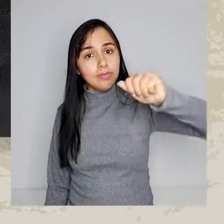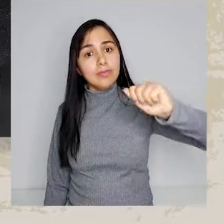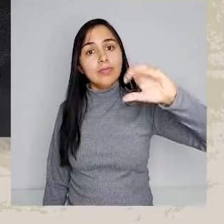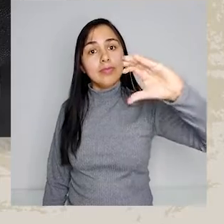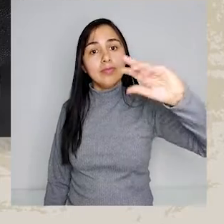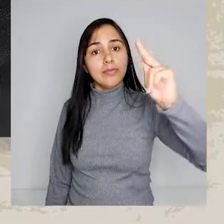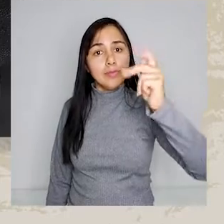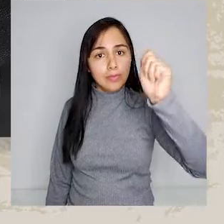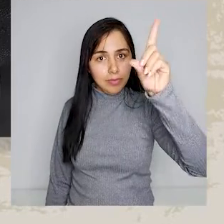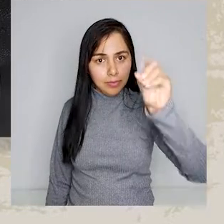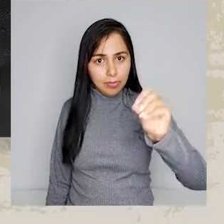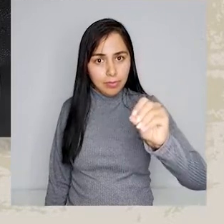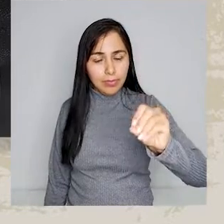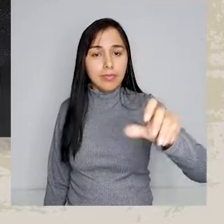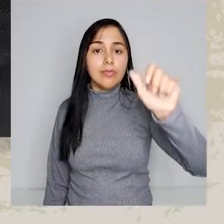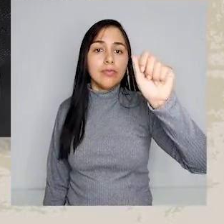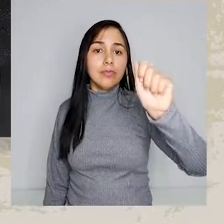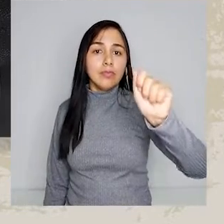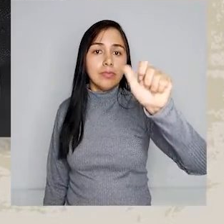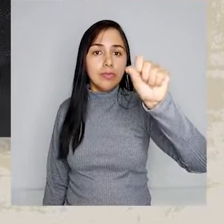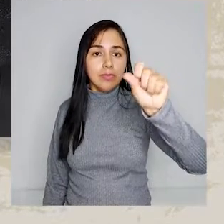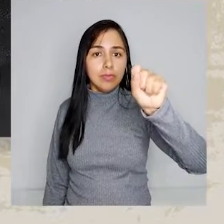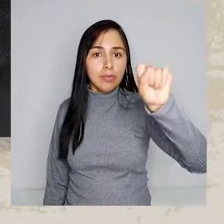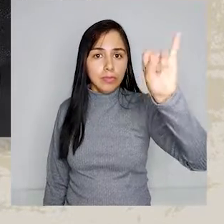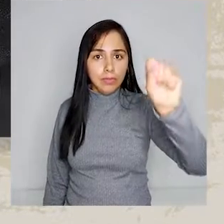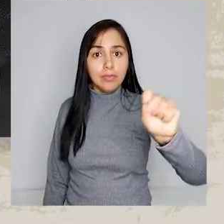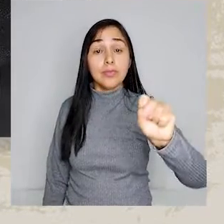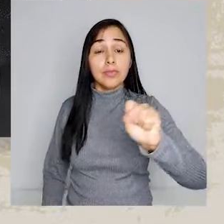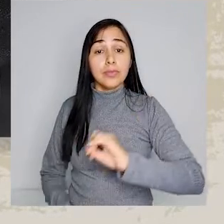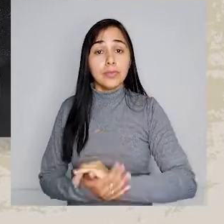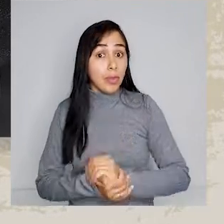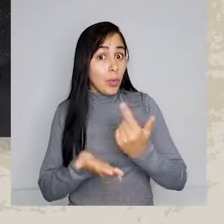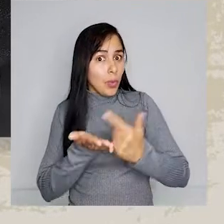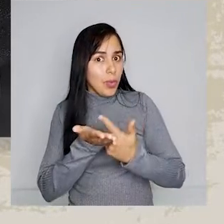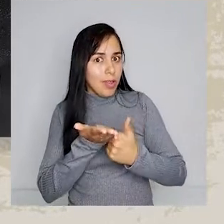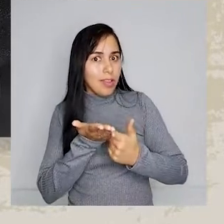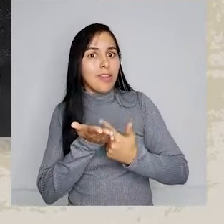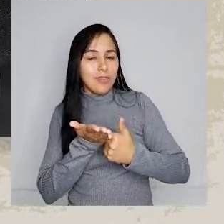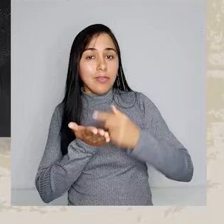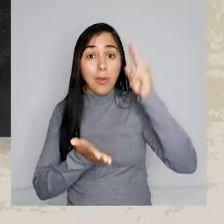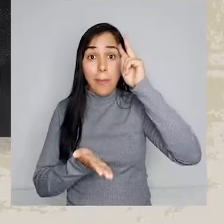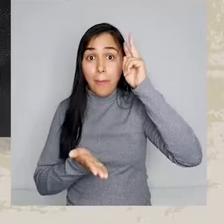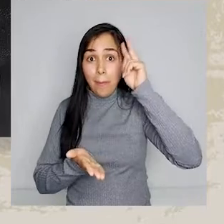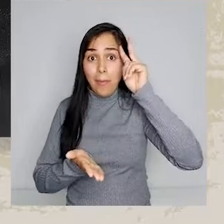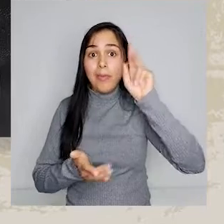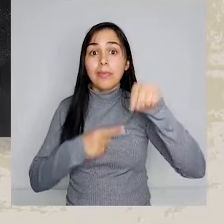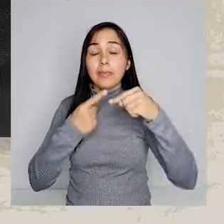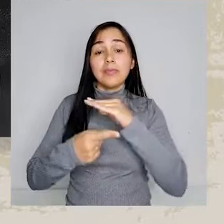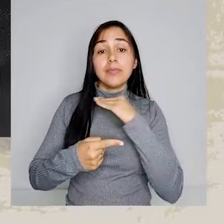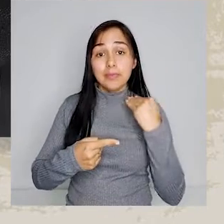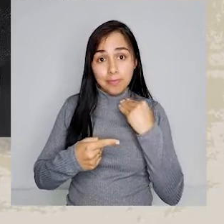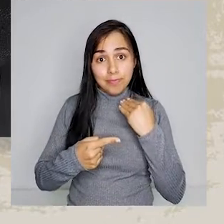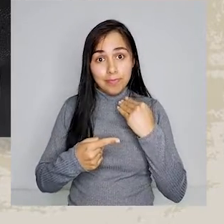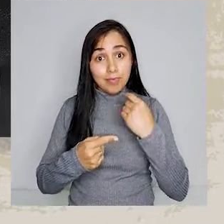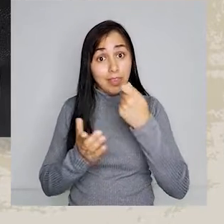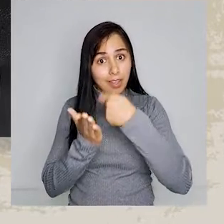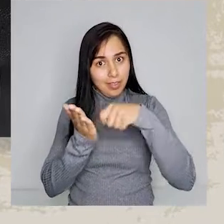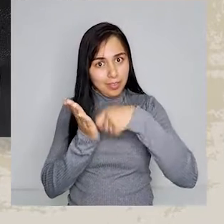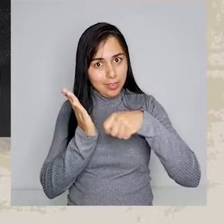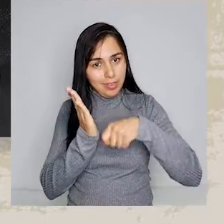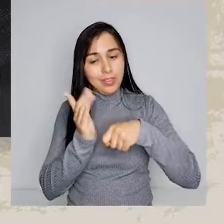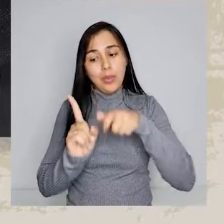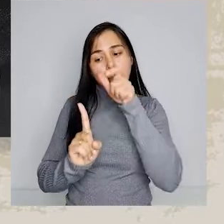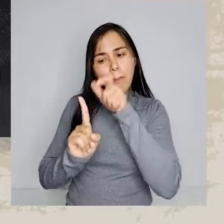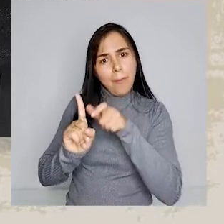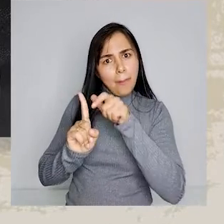nosso Machado de Assis. Memórias Póstumas é narrado em primeira pessoa por um personagem que já